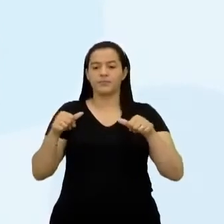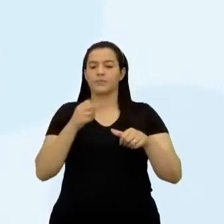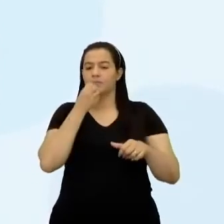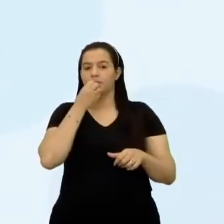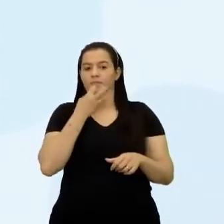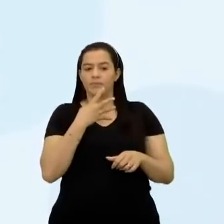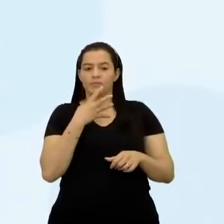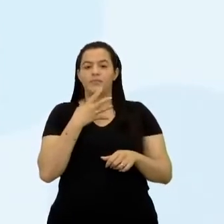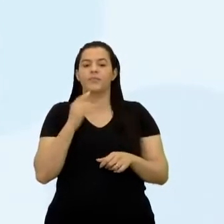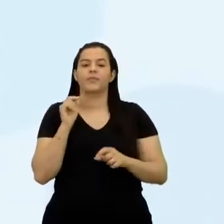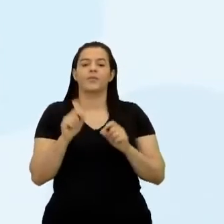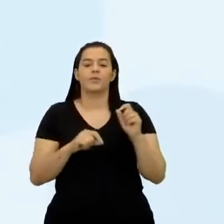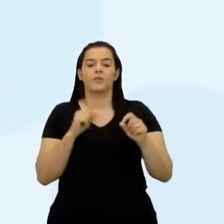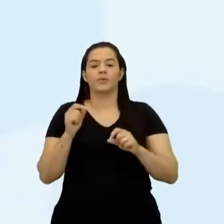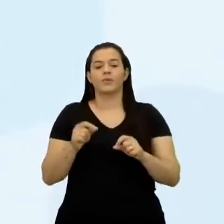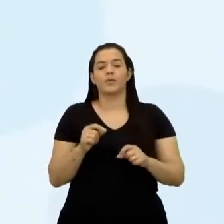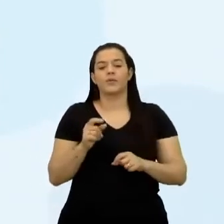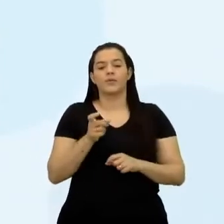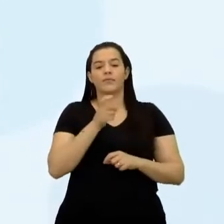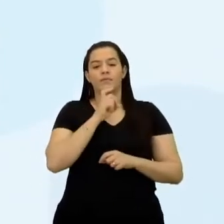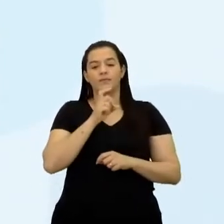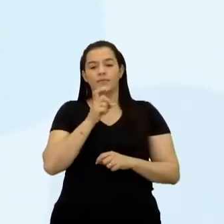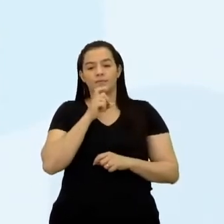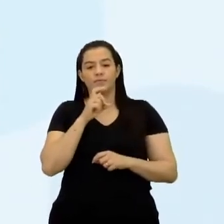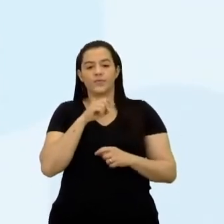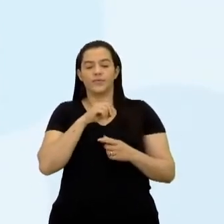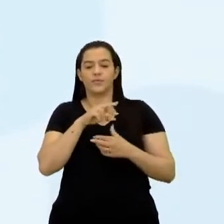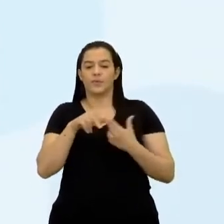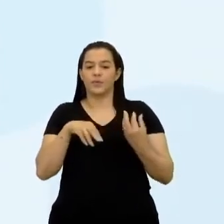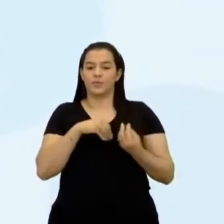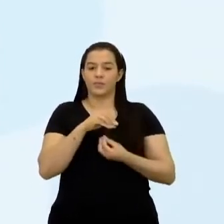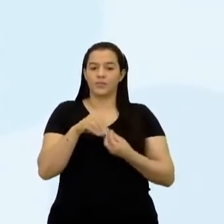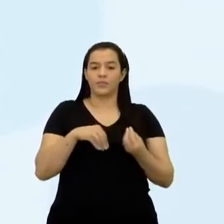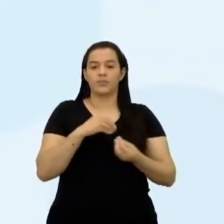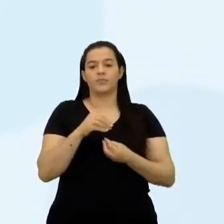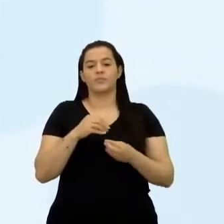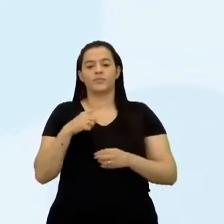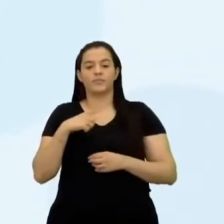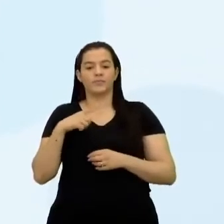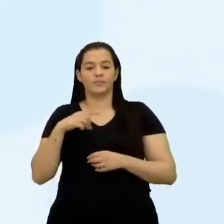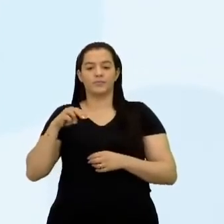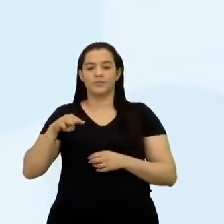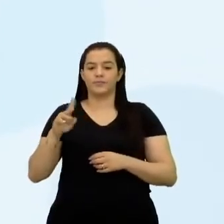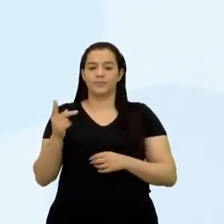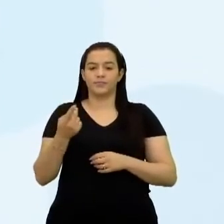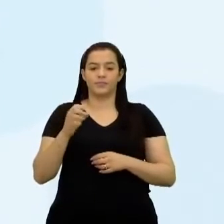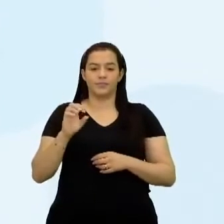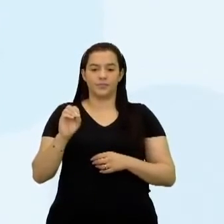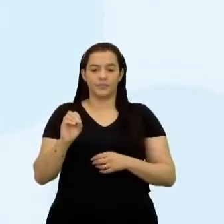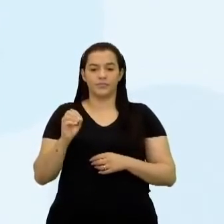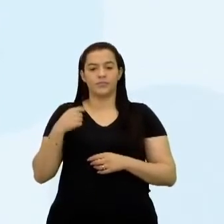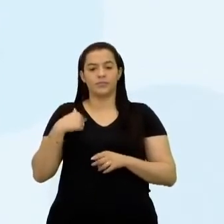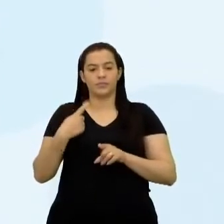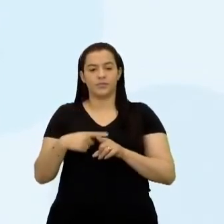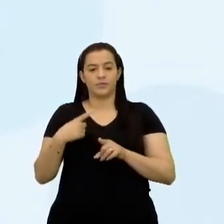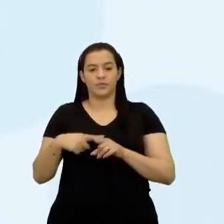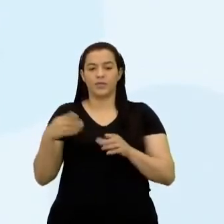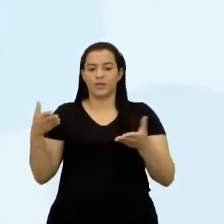ares, assim frios e temperados como os de entre Douro e Minho, porque neste tempo agora